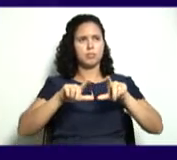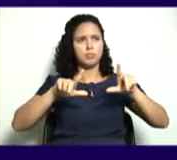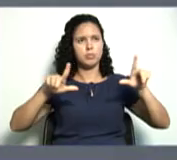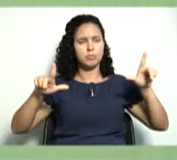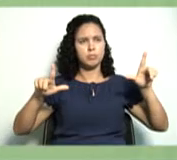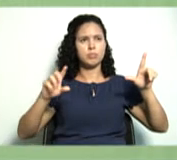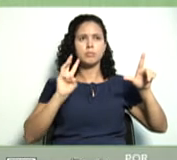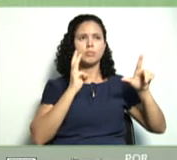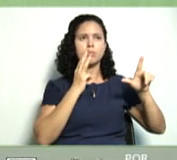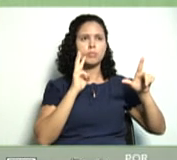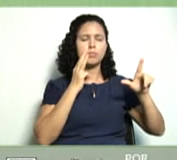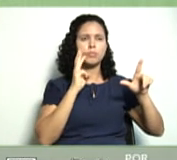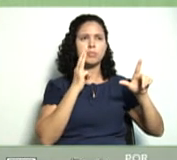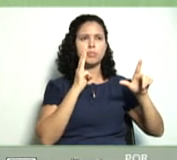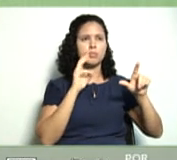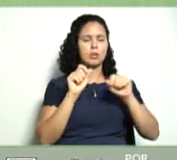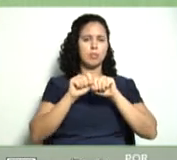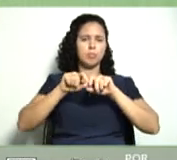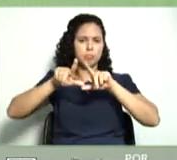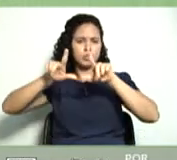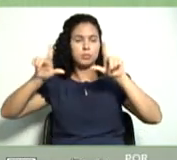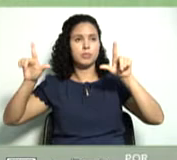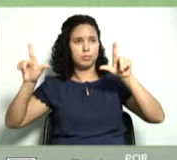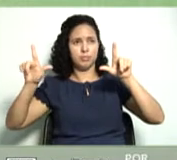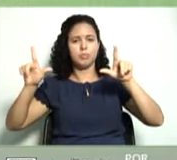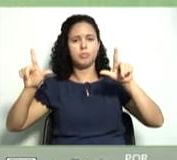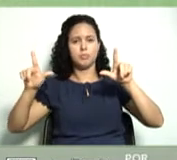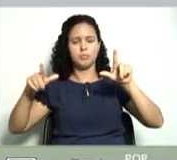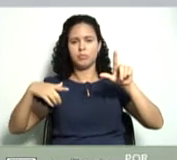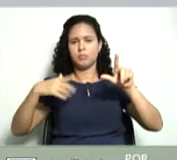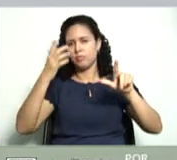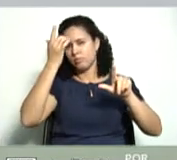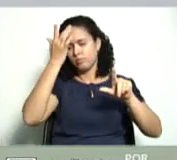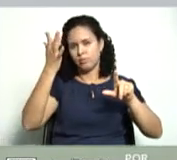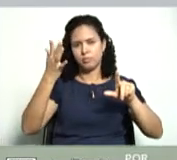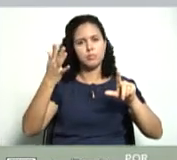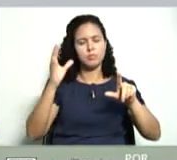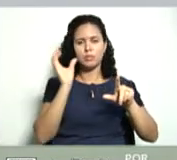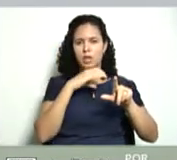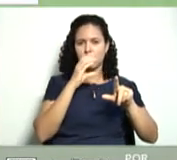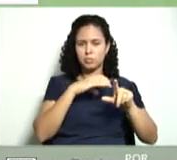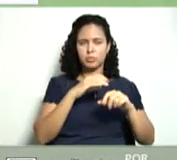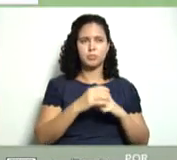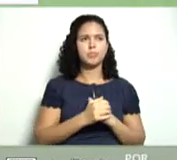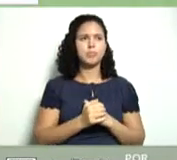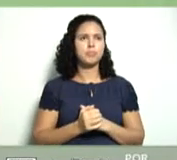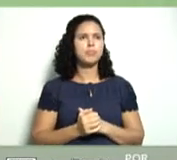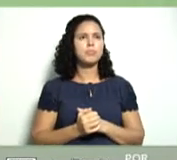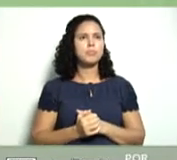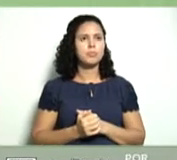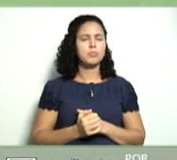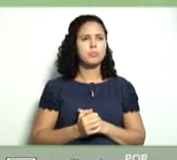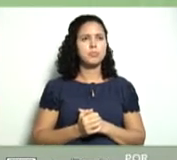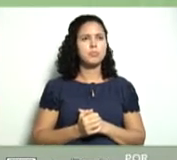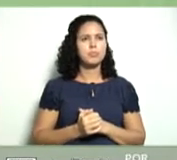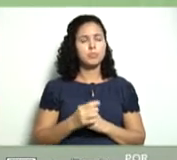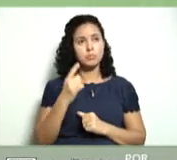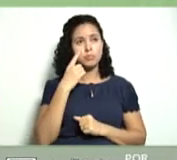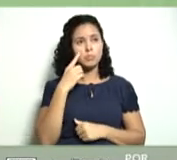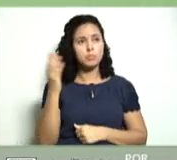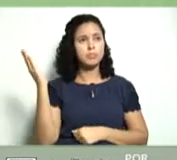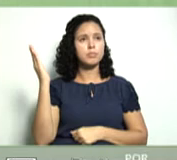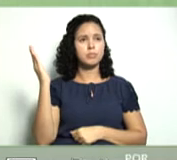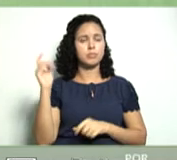ó como ele apareceu pra mim com uma forma bem mais mais rápida certo então veja bem aqui